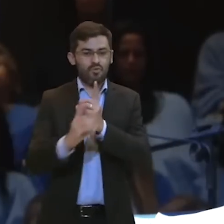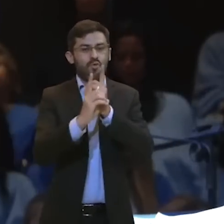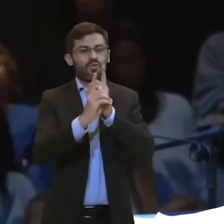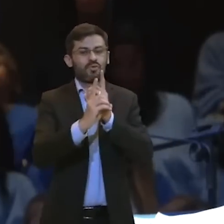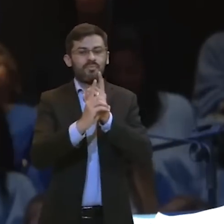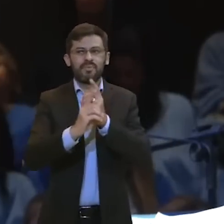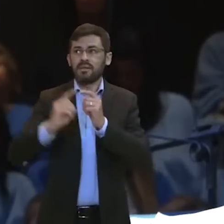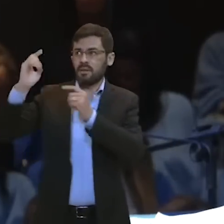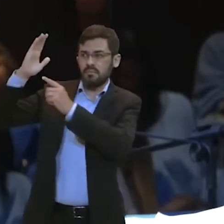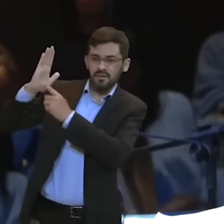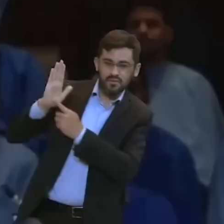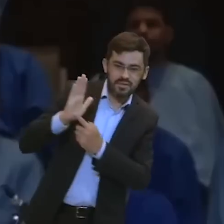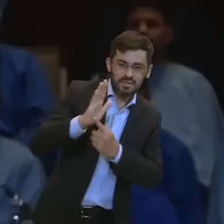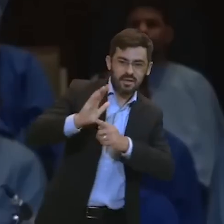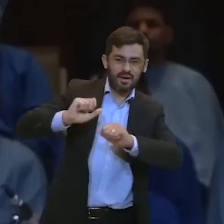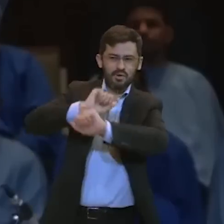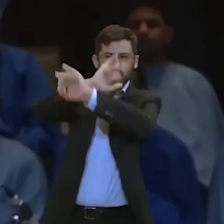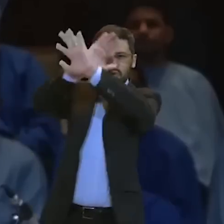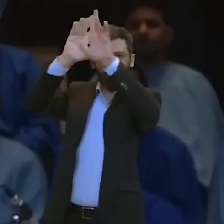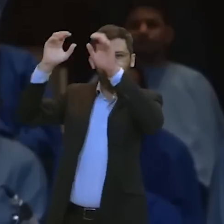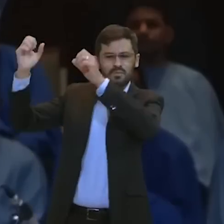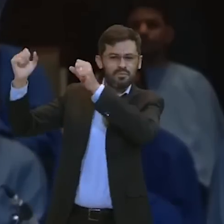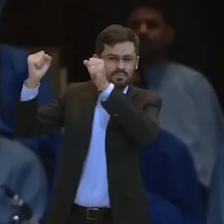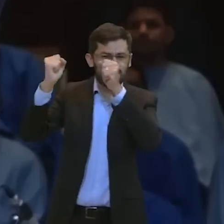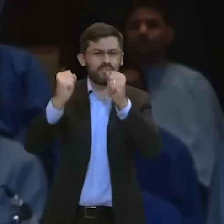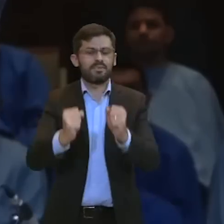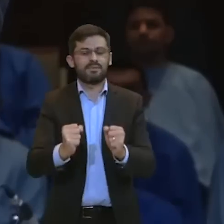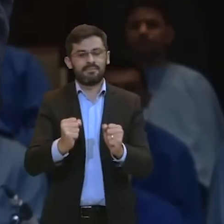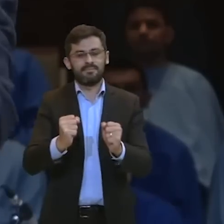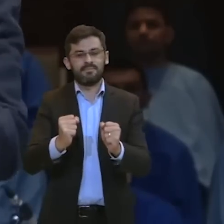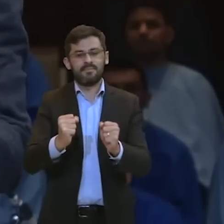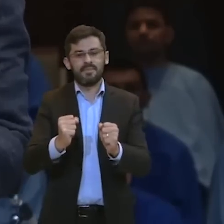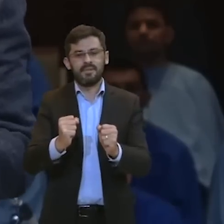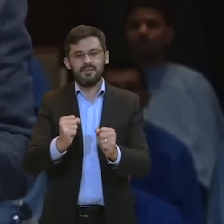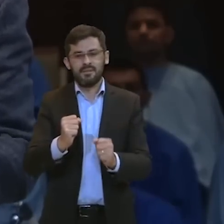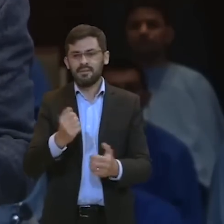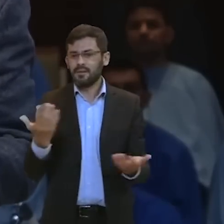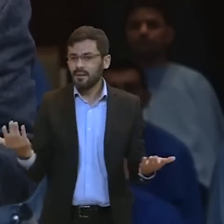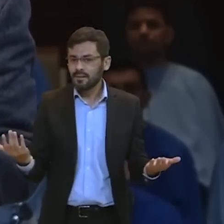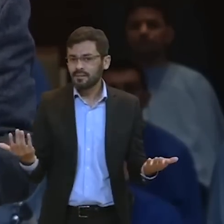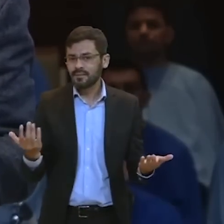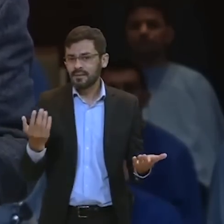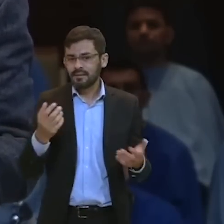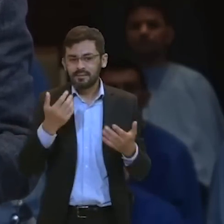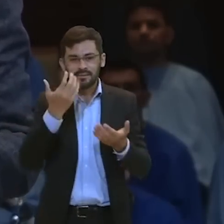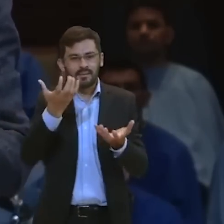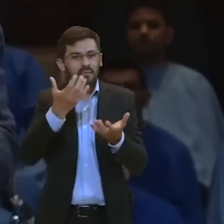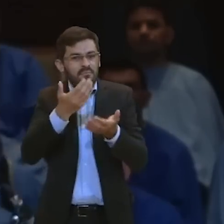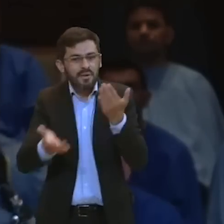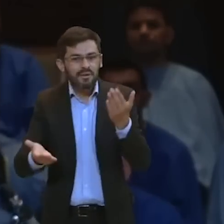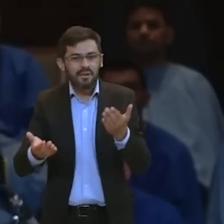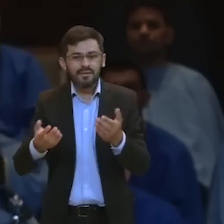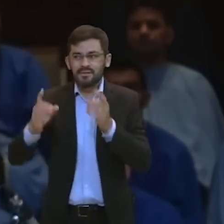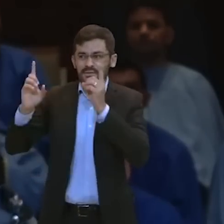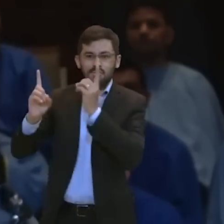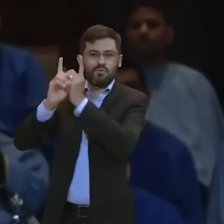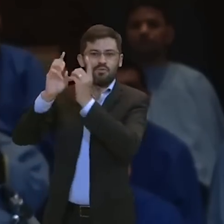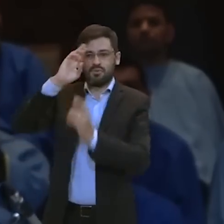quer manifestar a sua glória, o seu poder. E quem é doido de perder esse encontro?